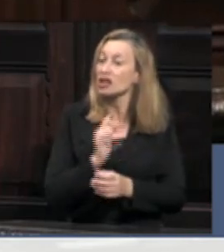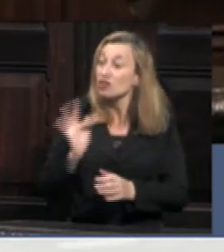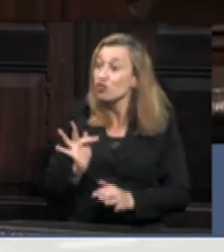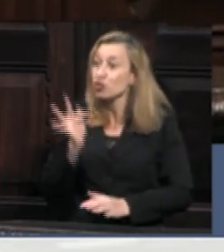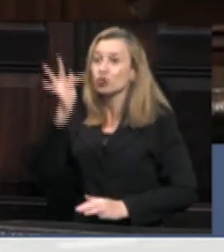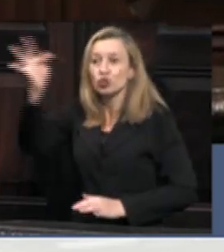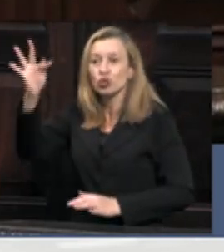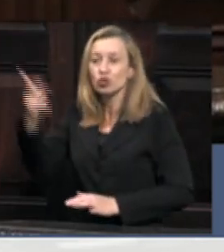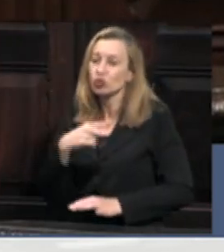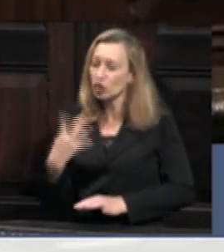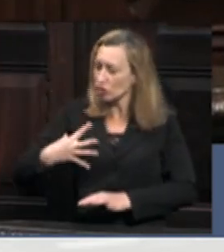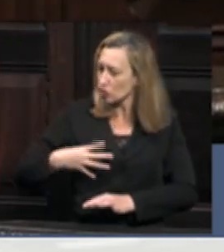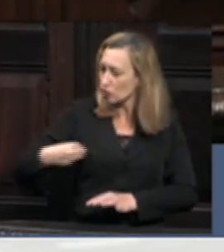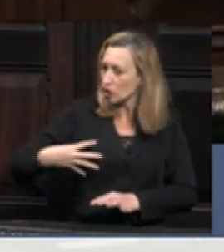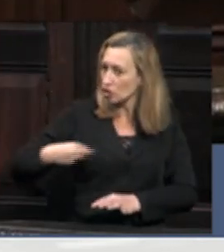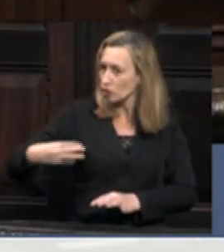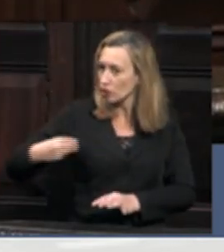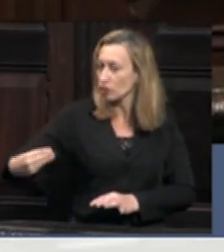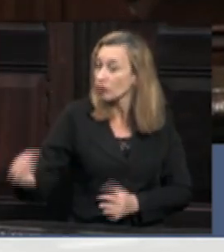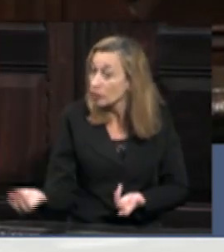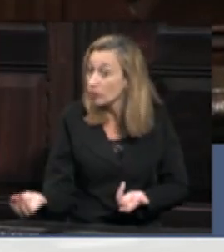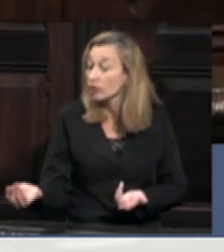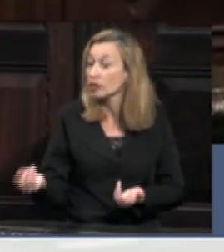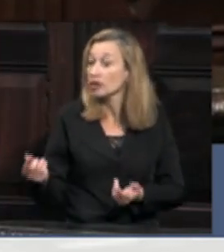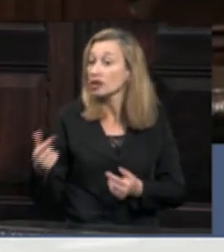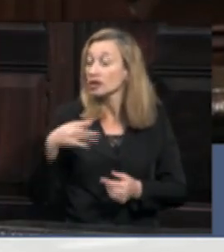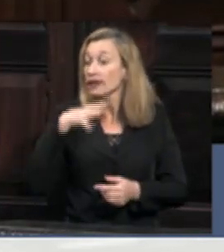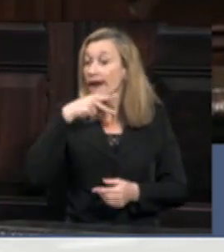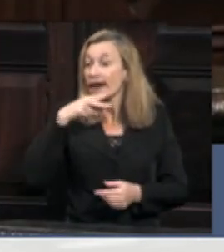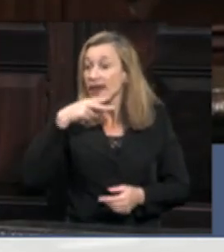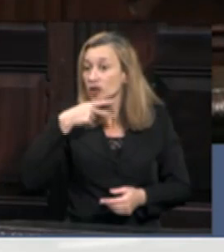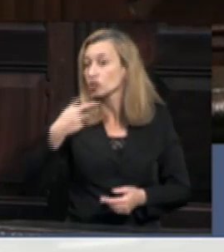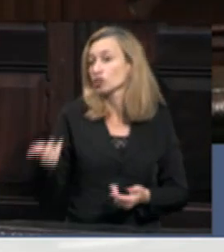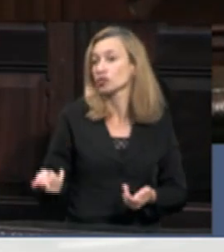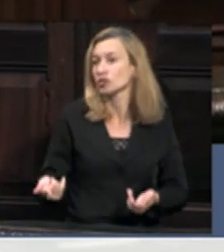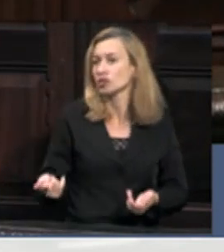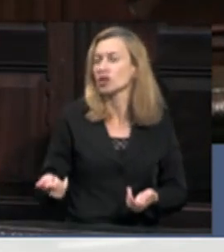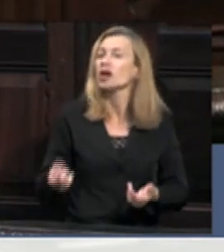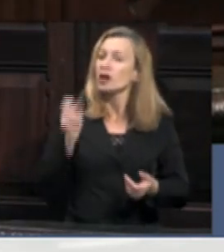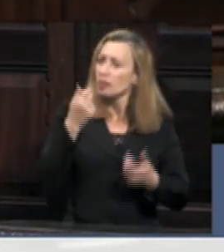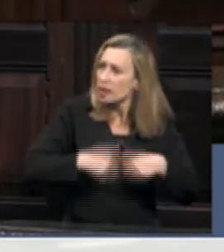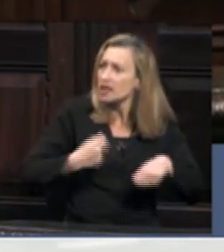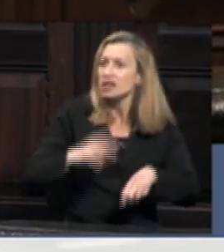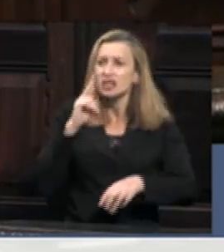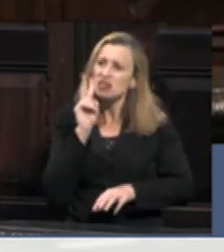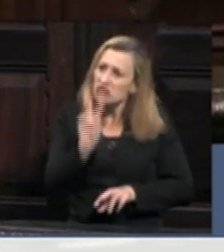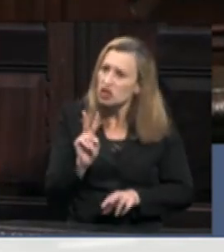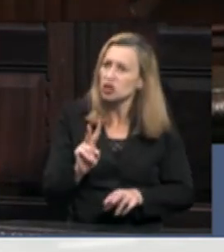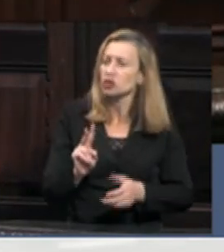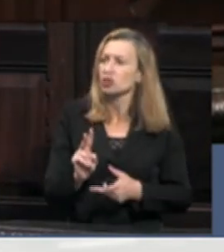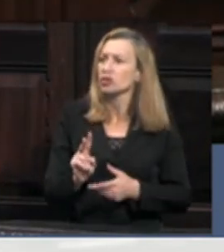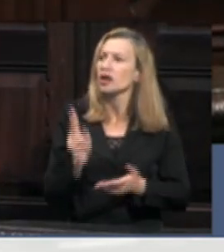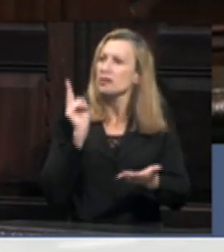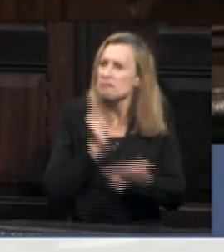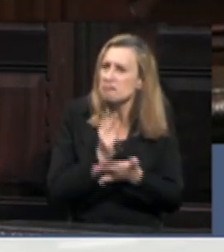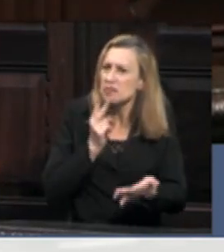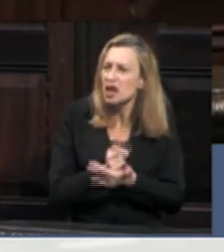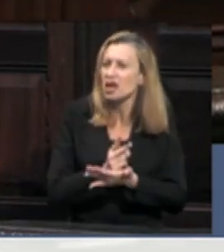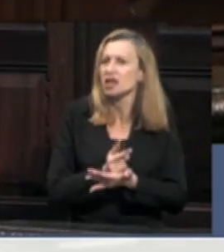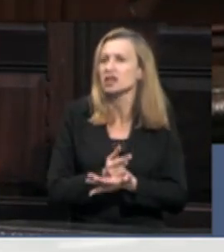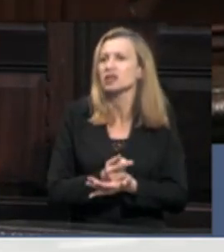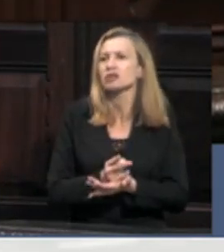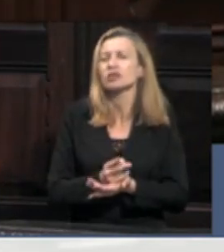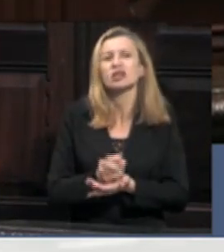os filhos, para os netos dos que estão aqui hoje. É isso que precisa ser visto. E mesmo que tiver que